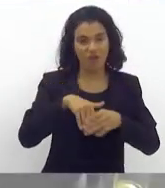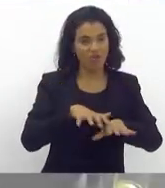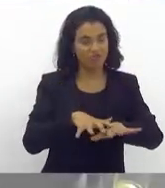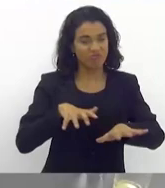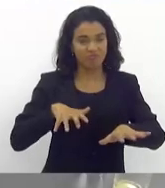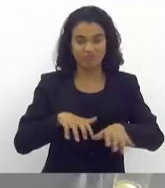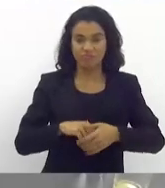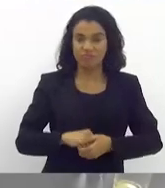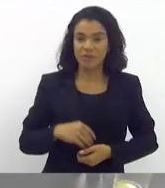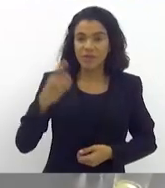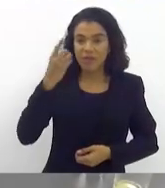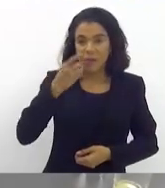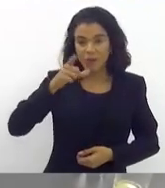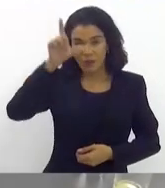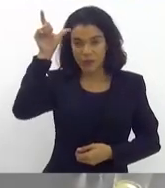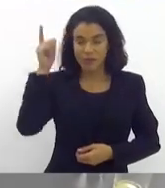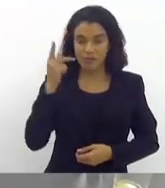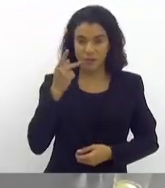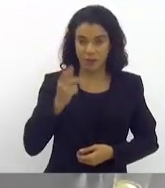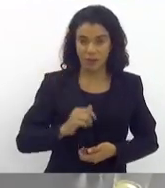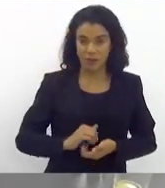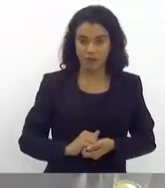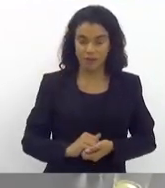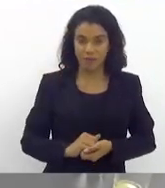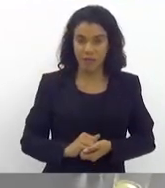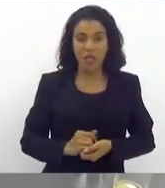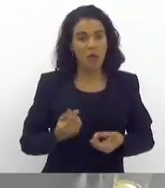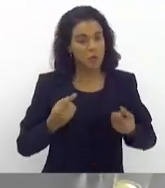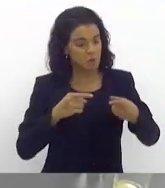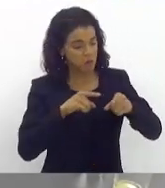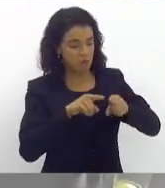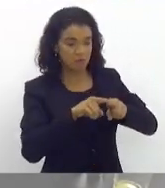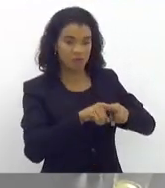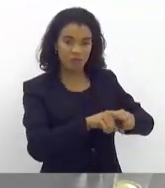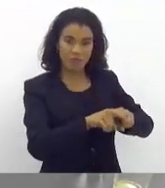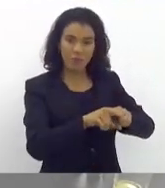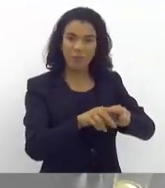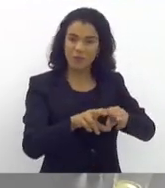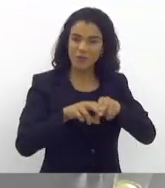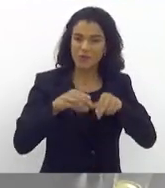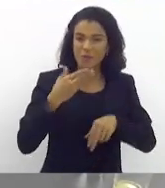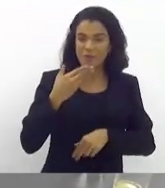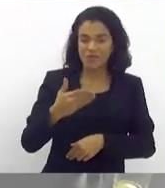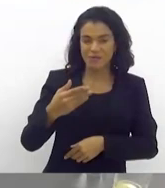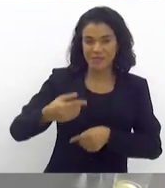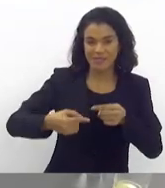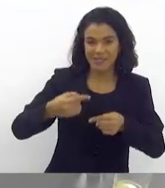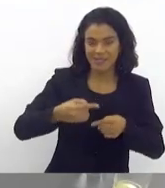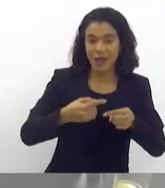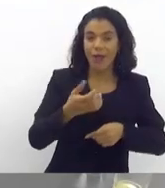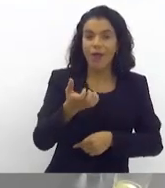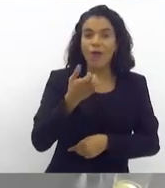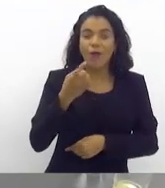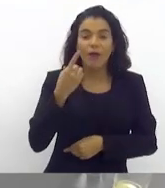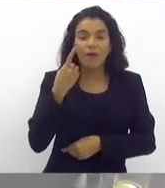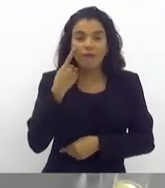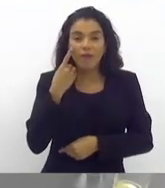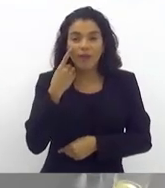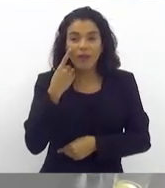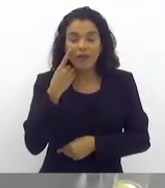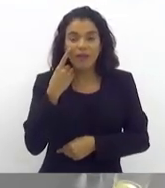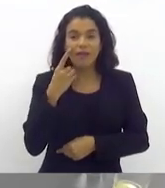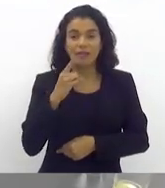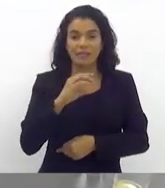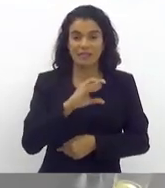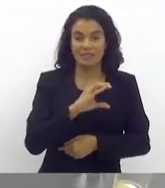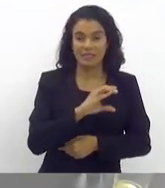Deputado Luiz Paulo. Senhor presidente, na mesma linha, por isso pedi para discutir, eu queria ver se a